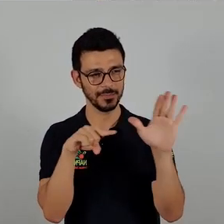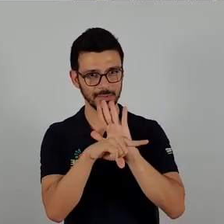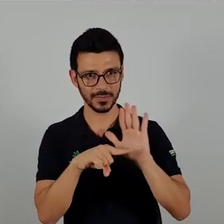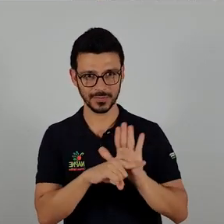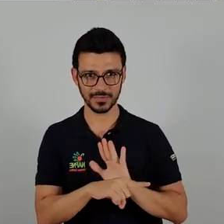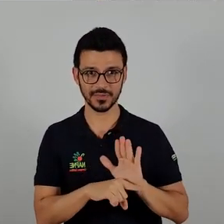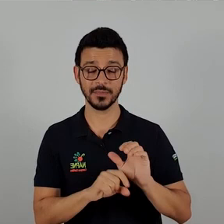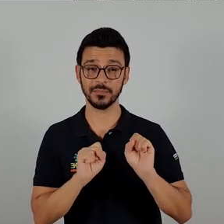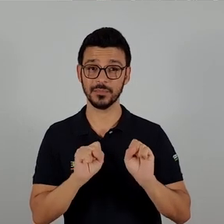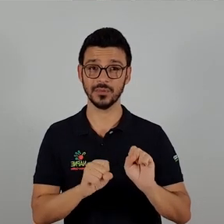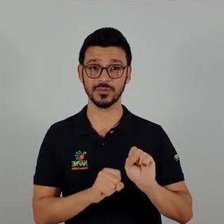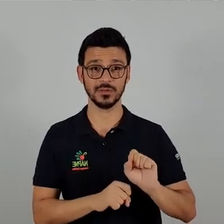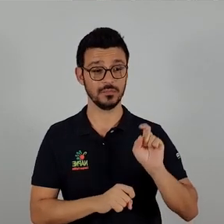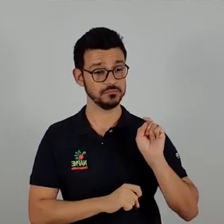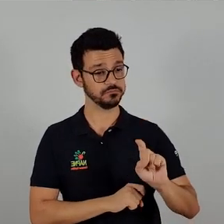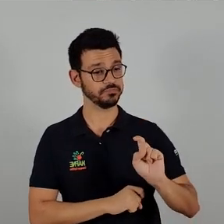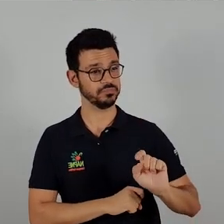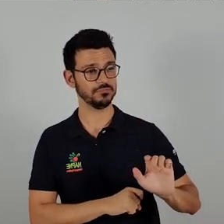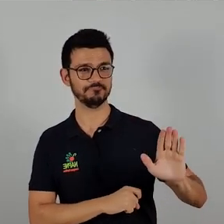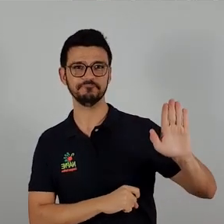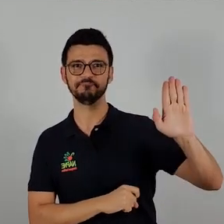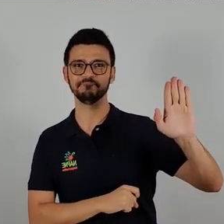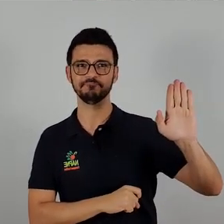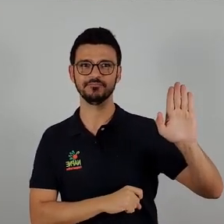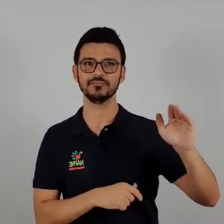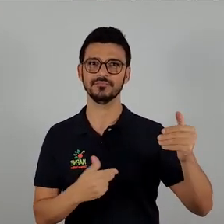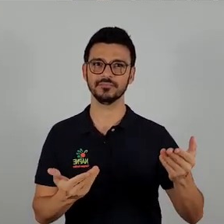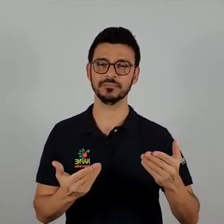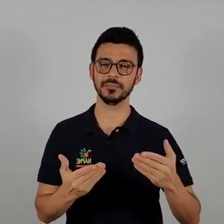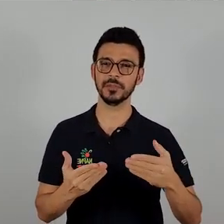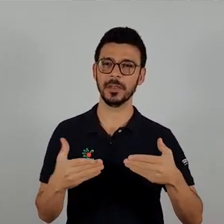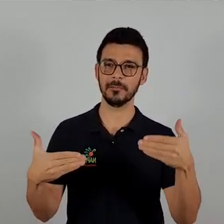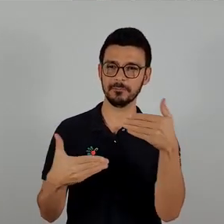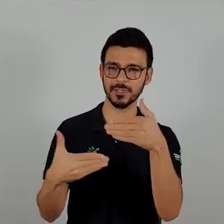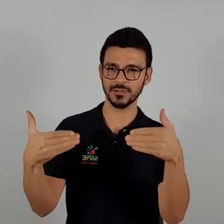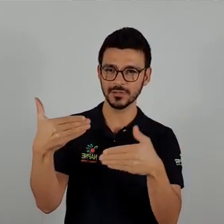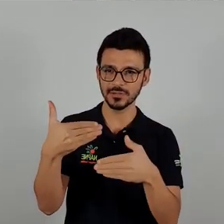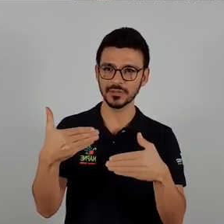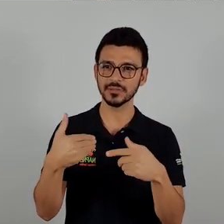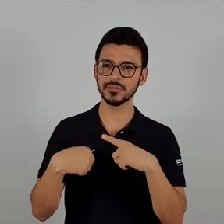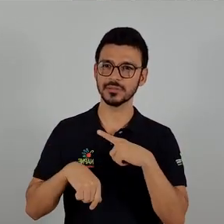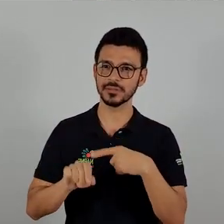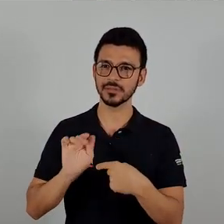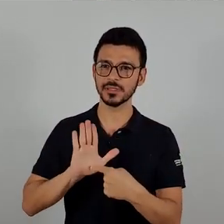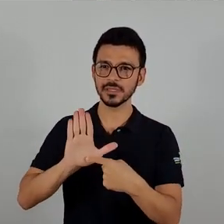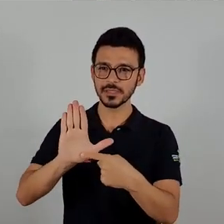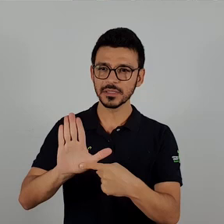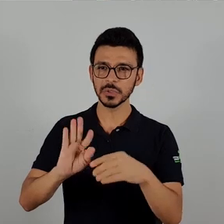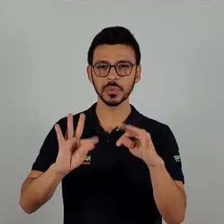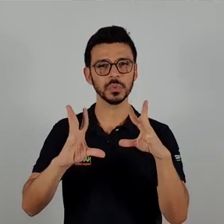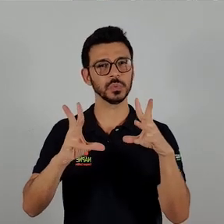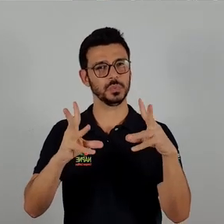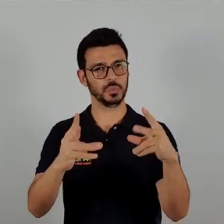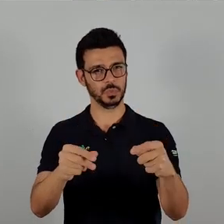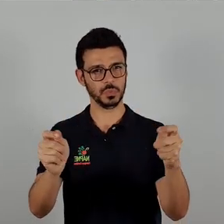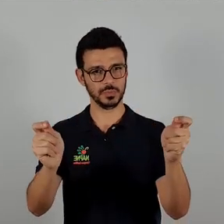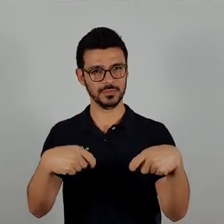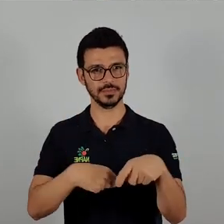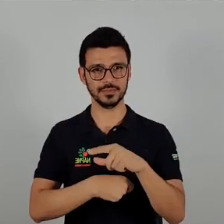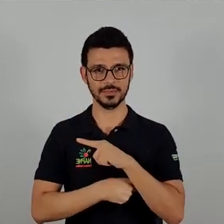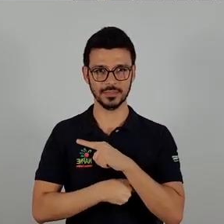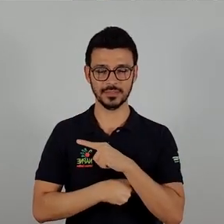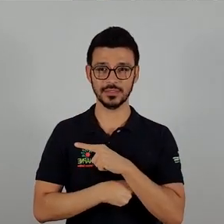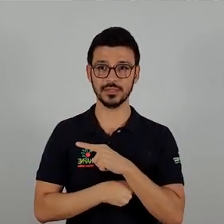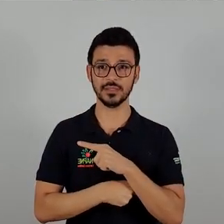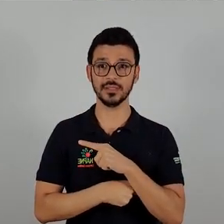só levantar a mãozinha. E, assim, enquanto tiver a apresentação, vou pedir, né, como eu disse no e-mail, para todo mundo deixar a câmera e